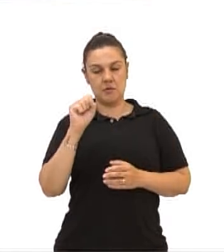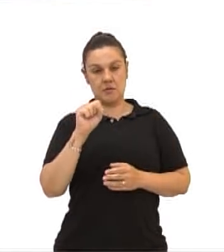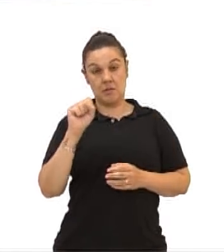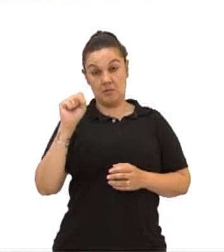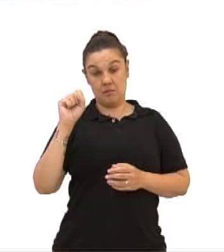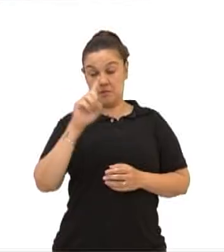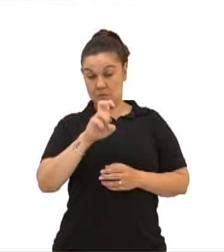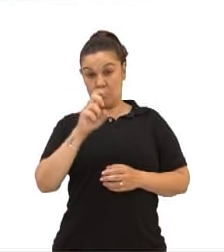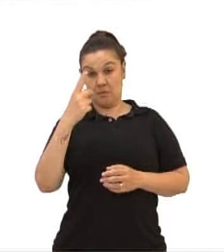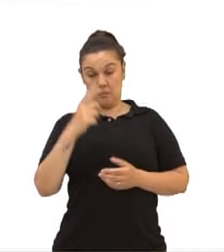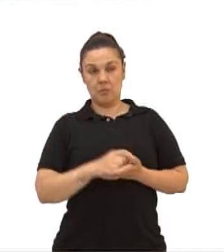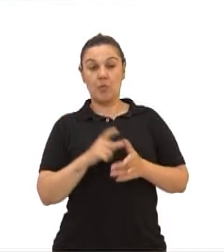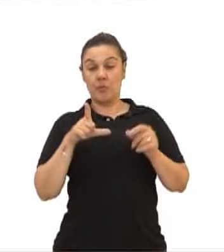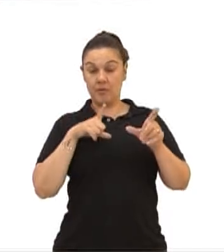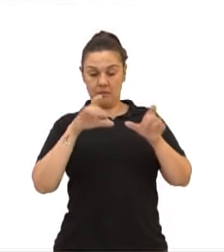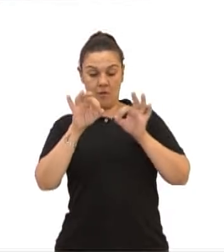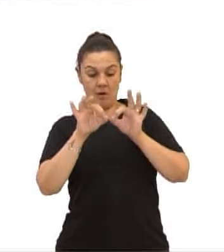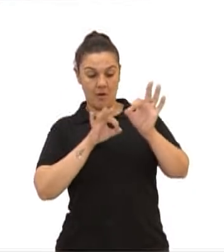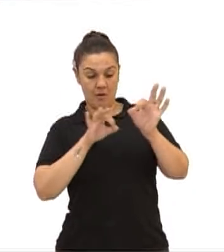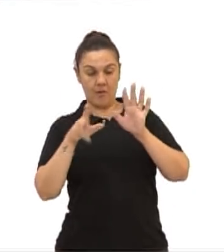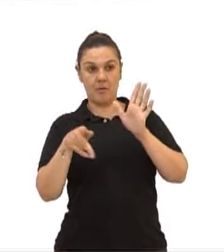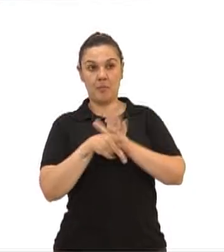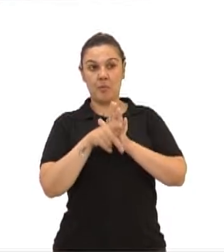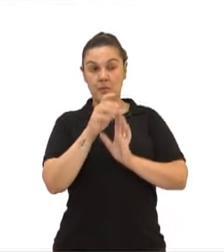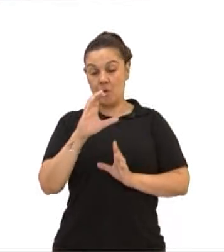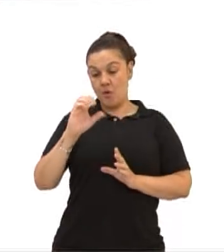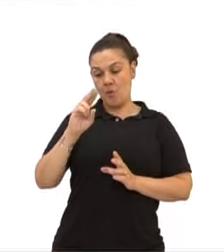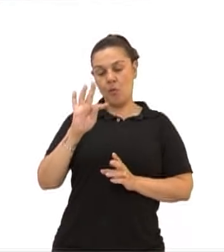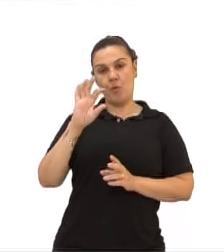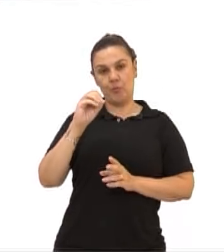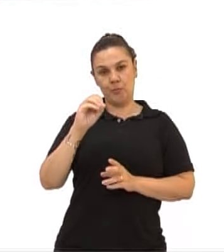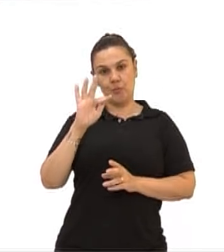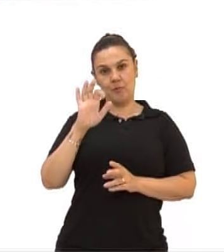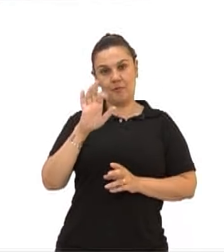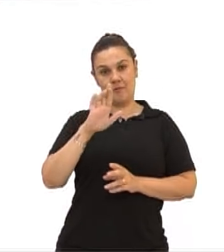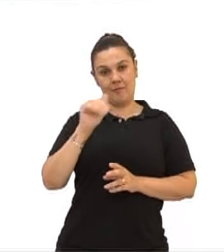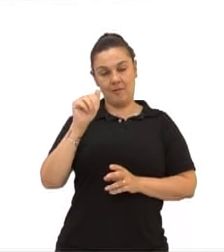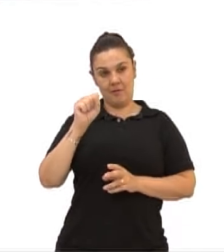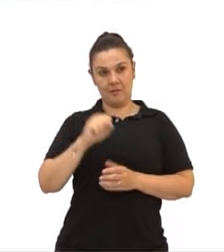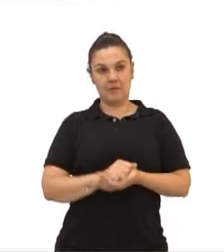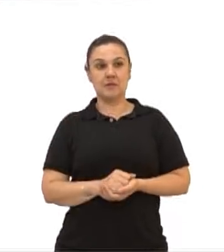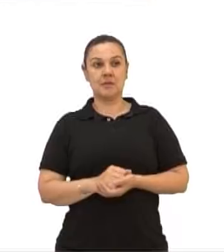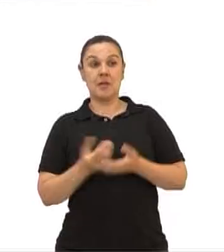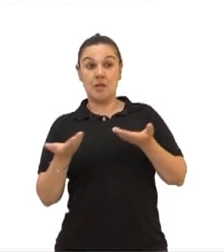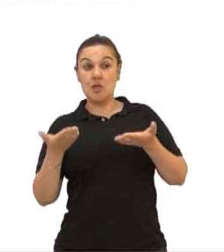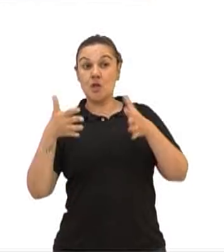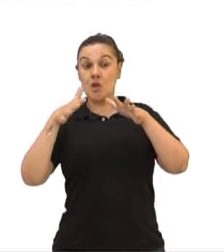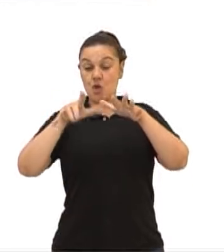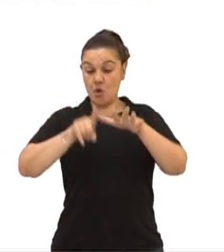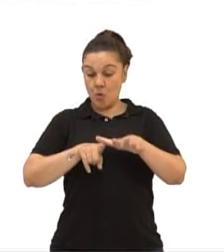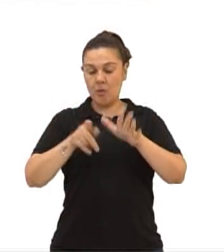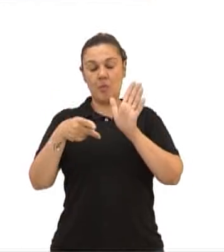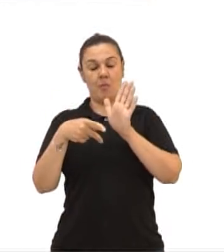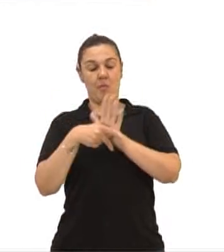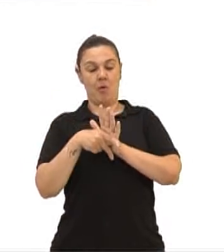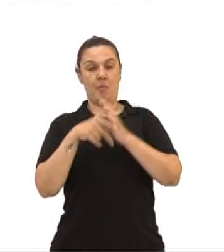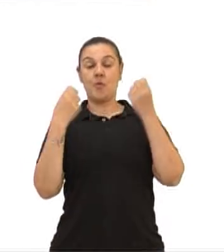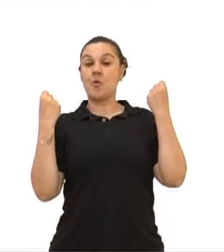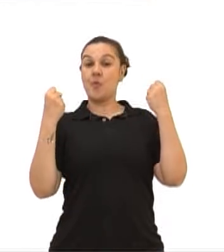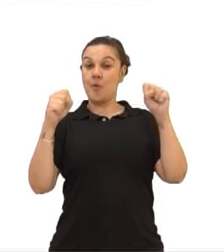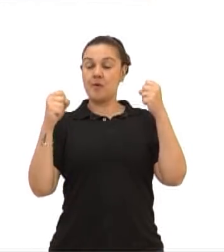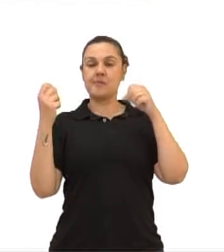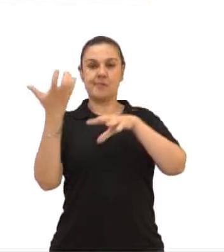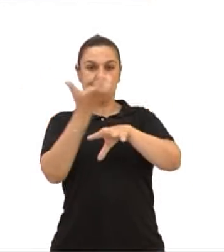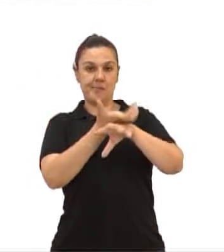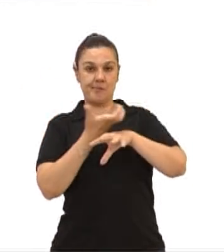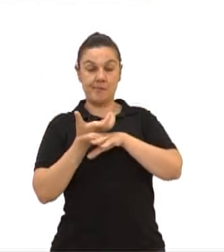1851, teve a reforma de Couto Ferraz, que, né, inseriu aí a inclusão, né, oficial da educação